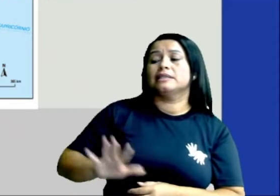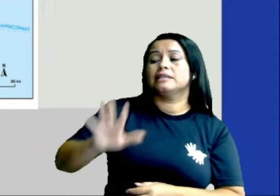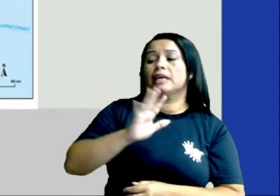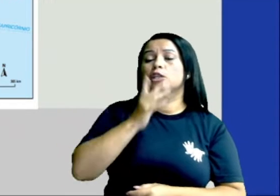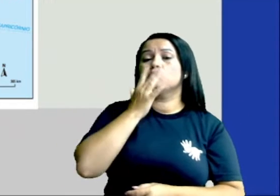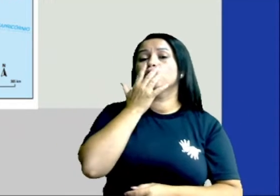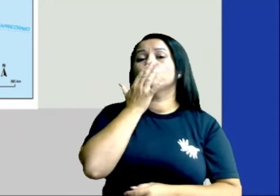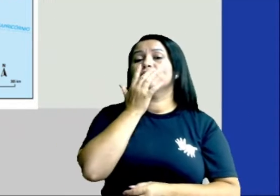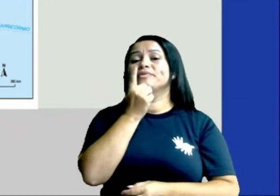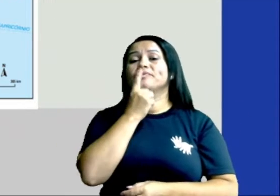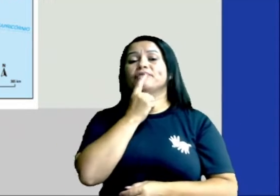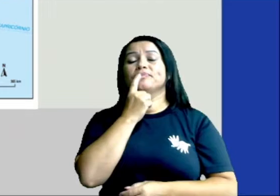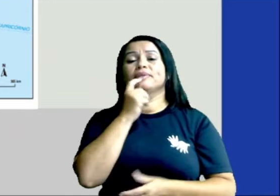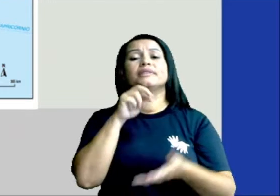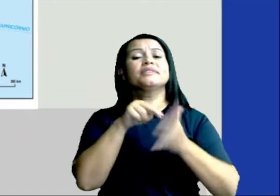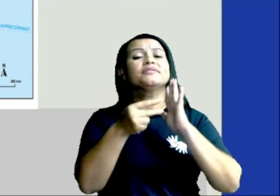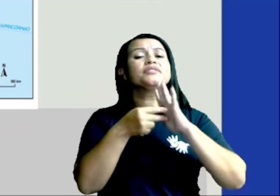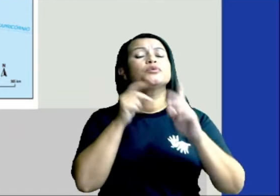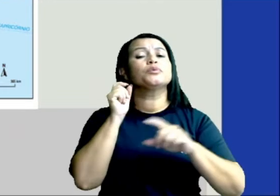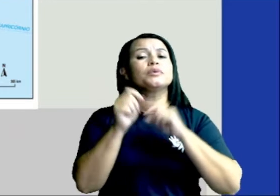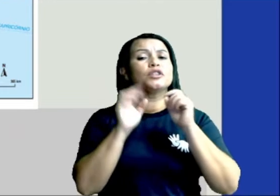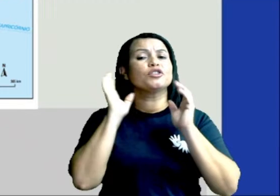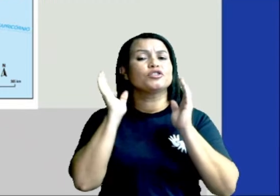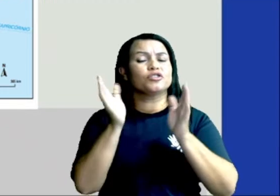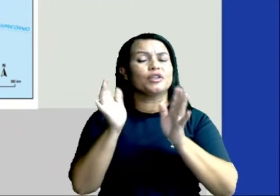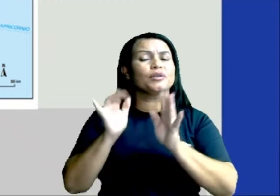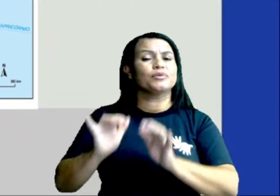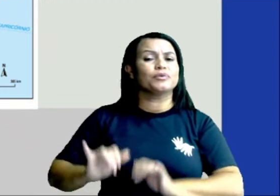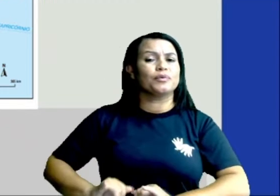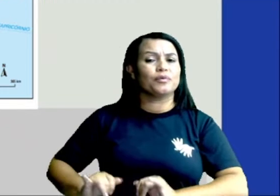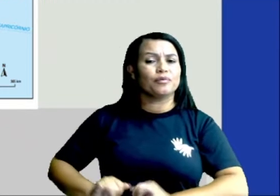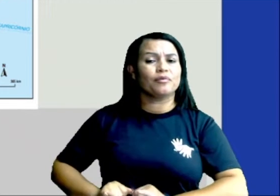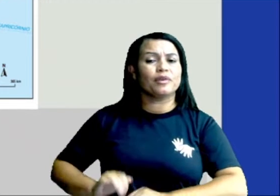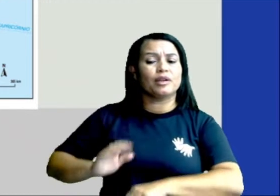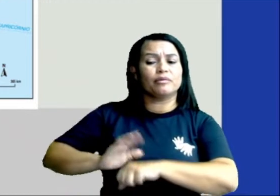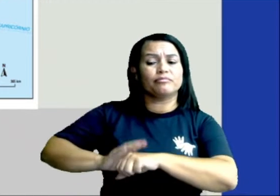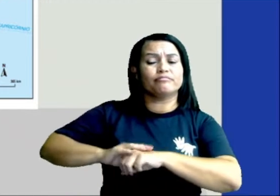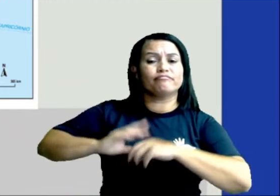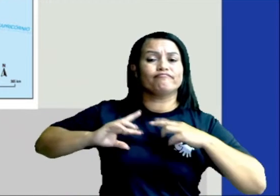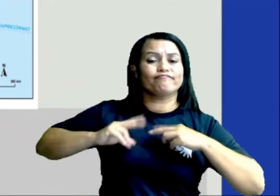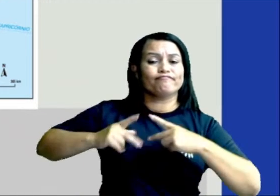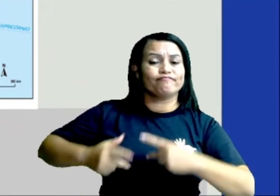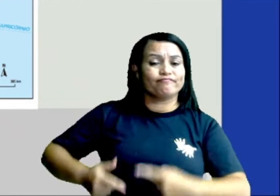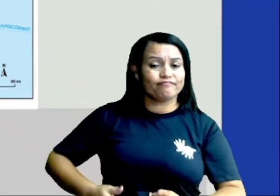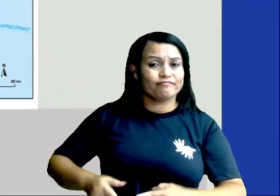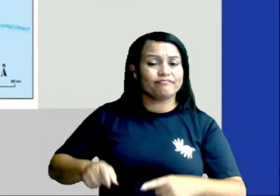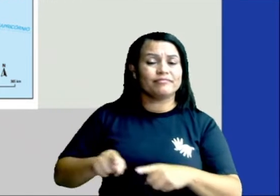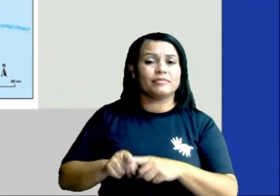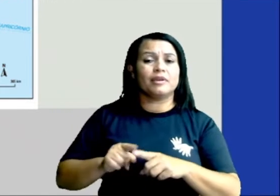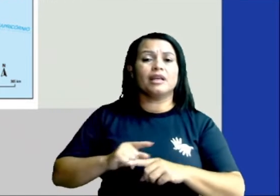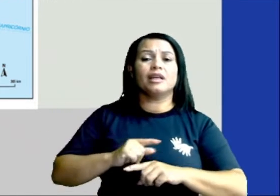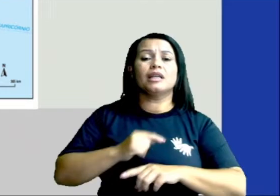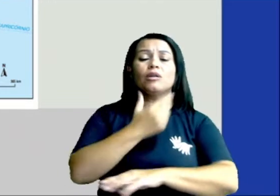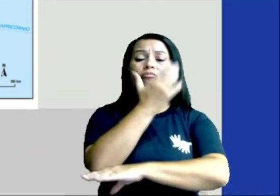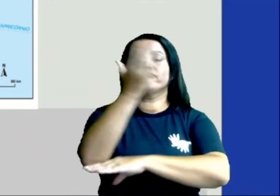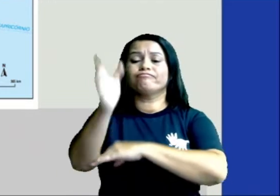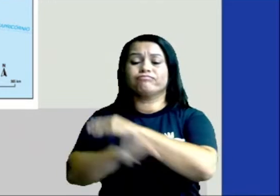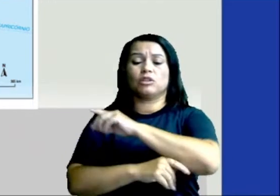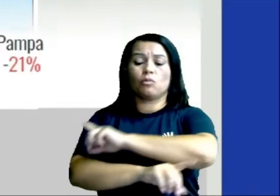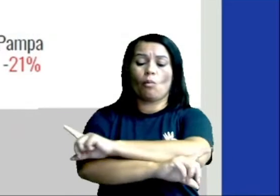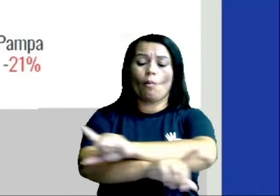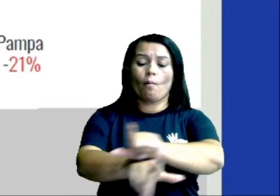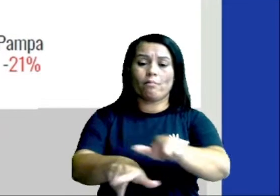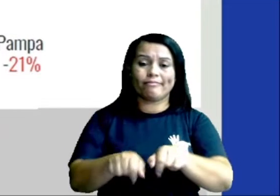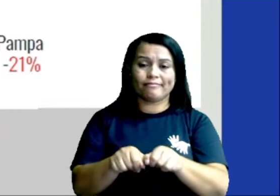vermelho seria áreas aqui que já sofreram, né, a ação humana e por conseguinte a vegetação foi destruída, tá